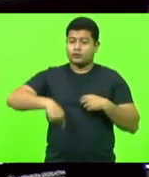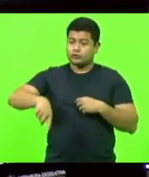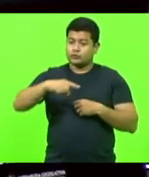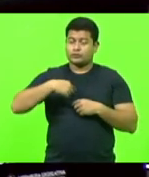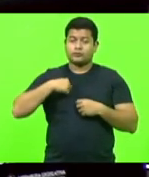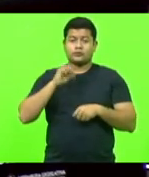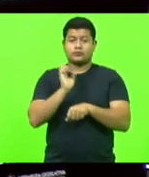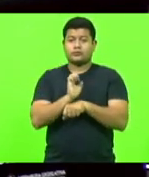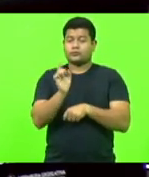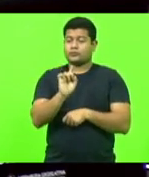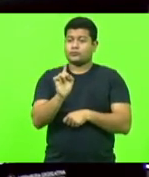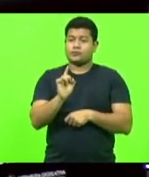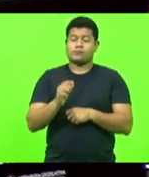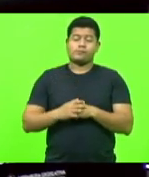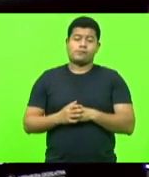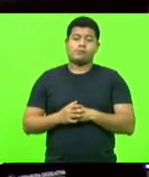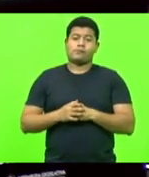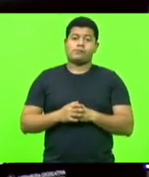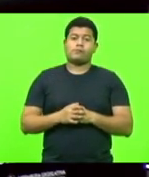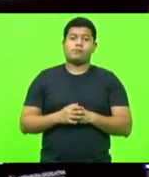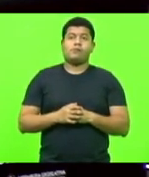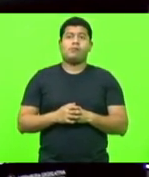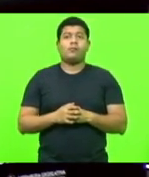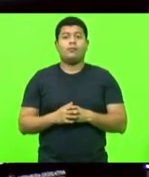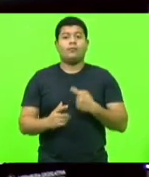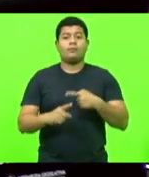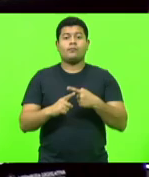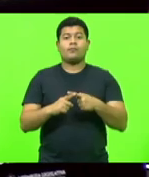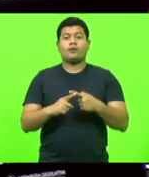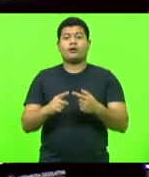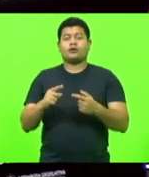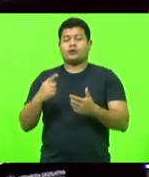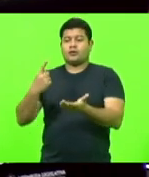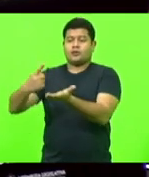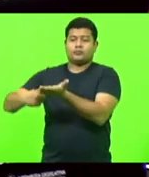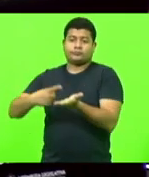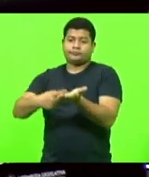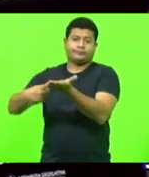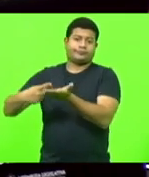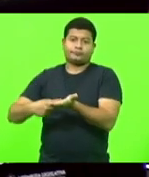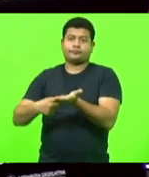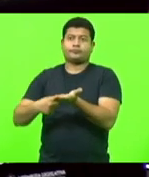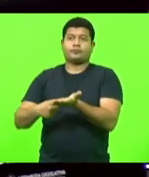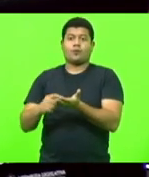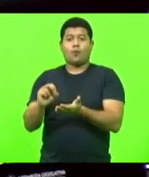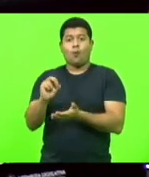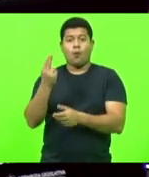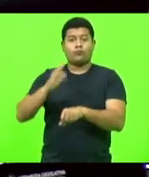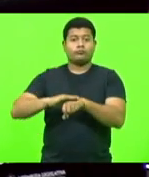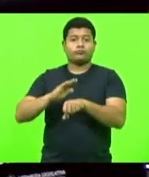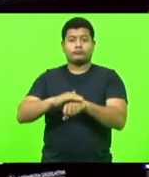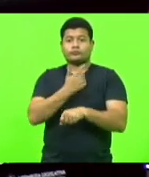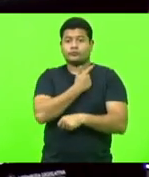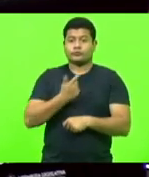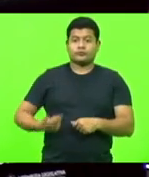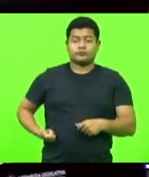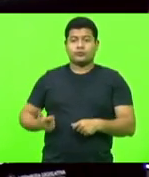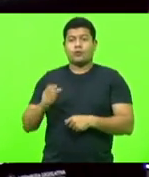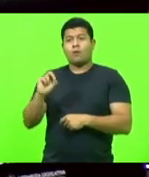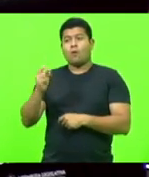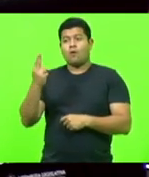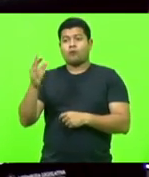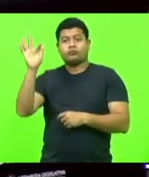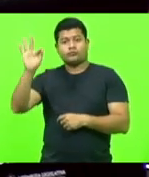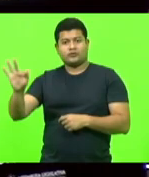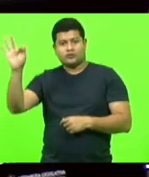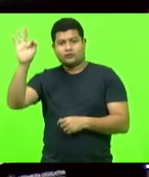Legislativa legislar, porque as concessões ou são feitas pelo Estado ou pela União, mas, nesse caso, é a